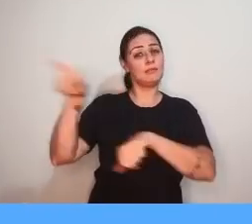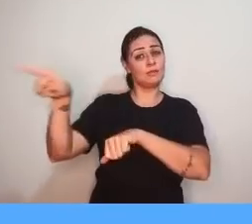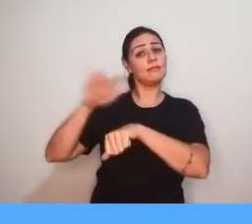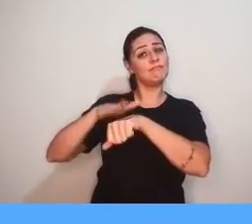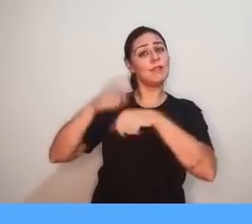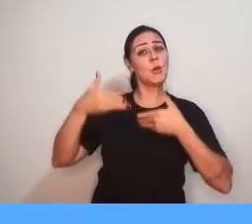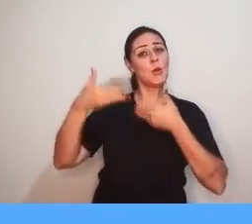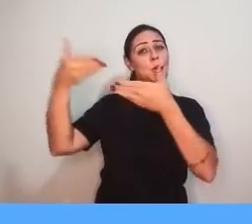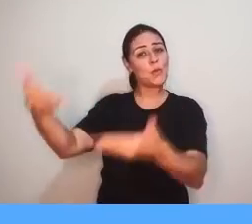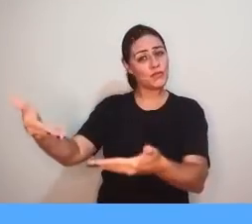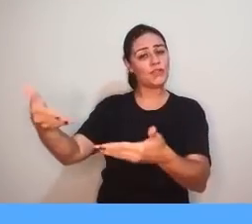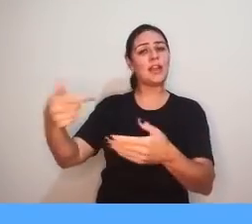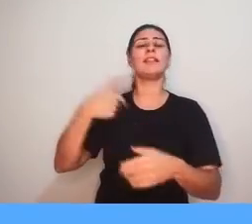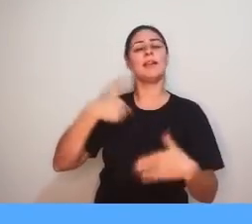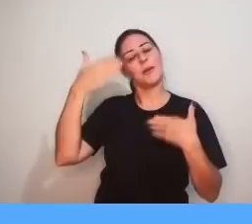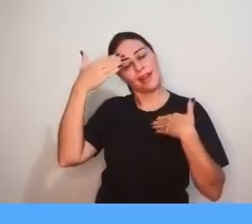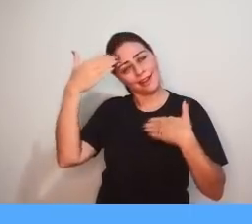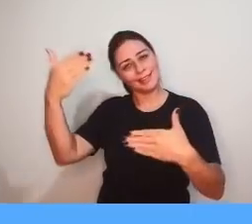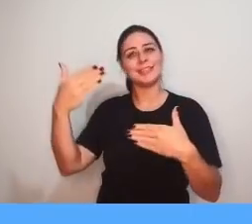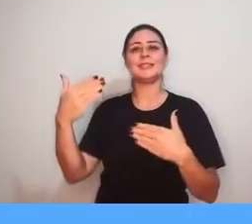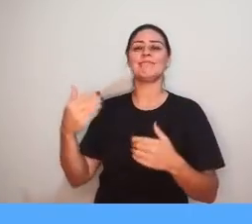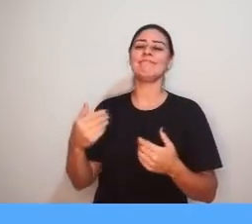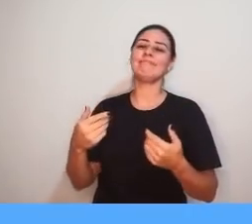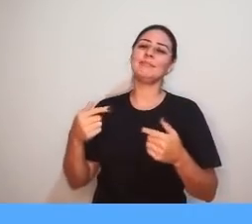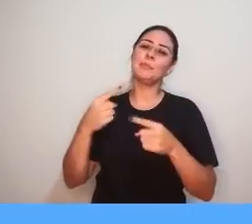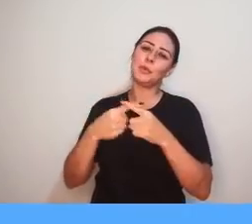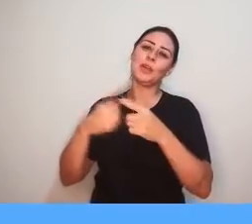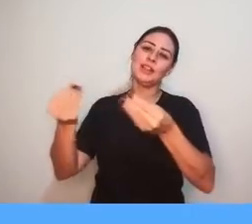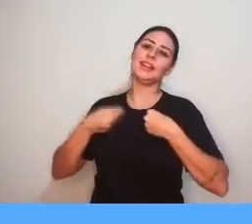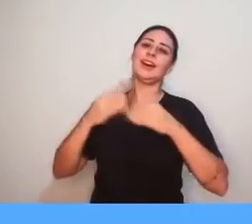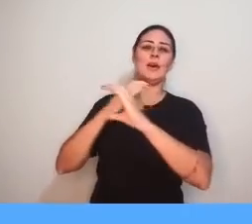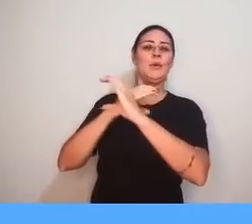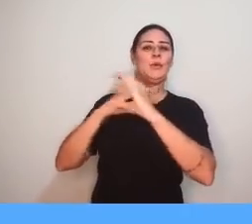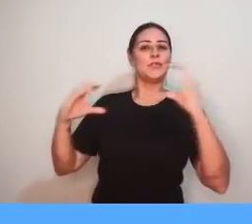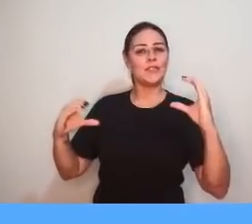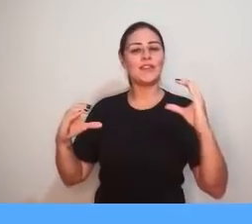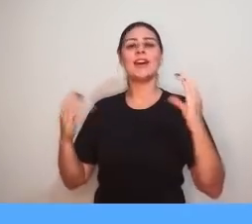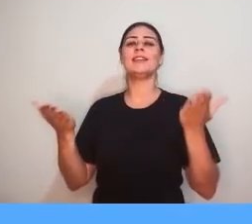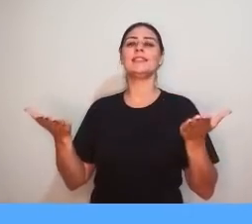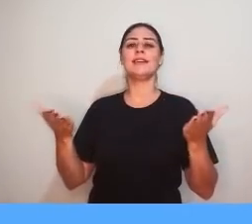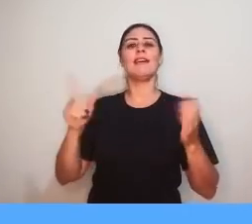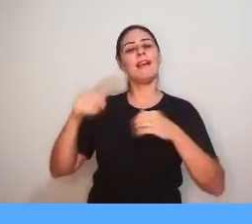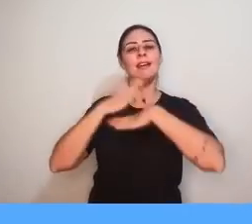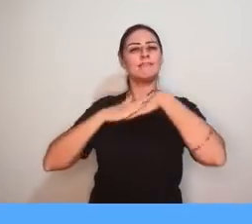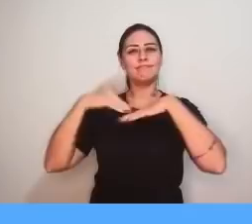Nesse convite que vocês me fizeram, ao que desde já eu agradeço muito pela confiança,